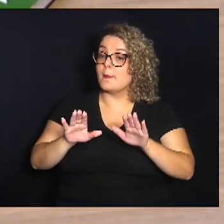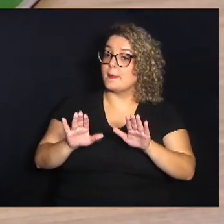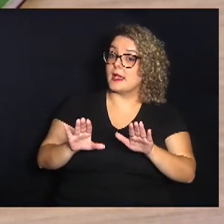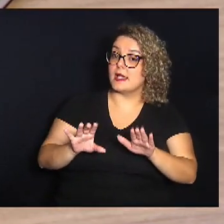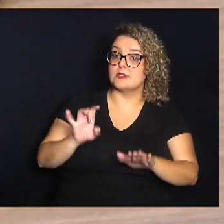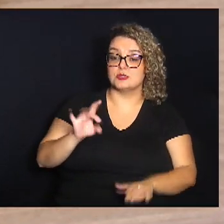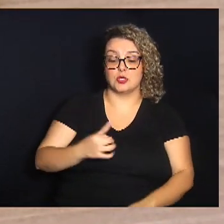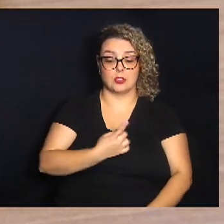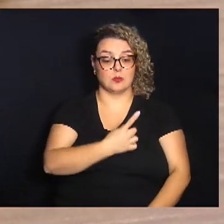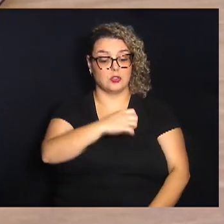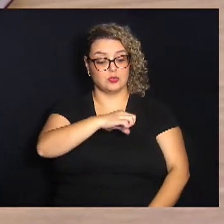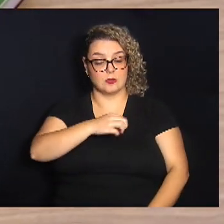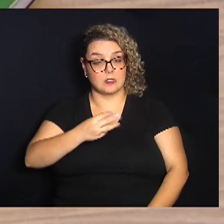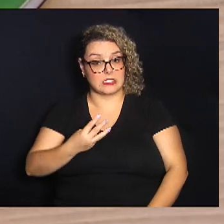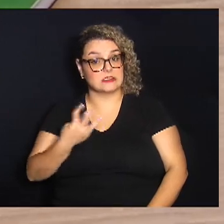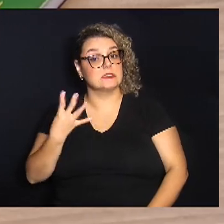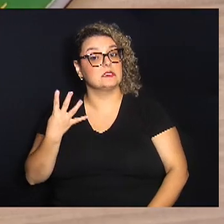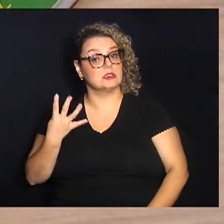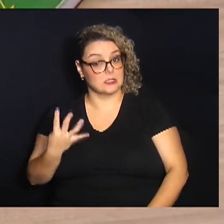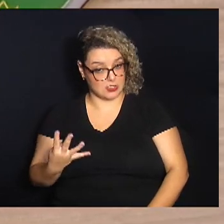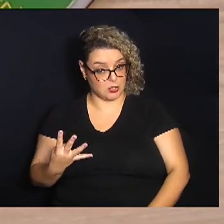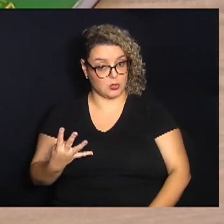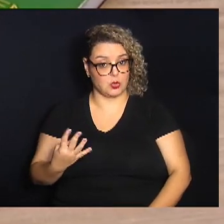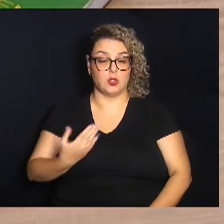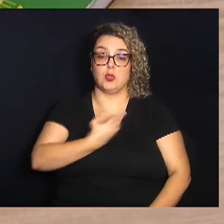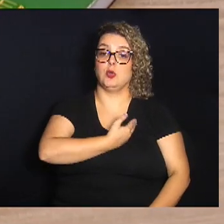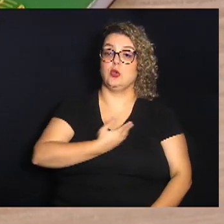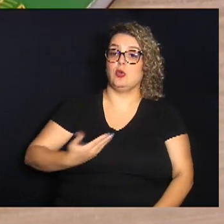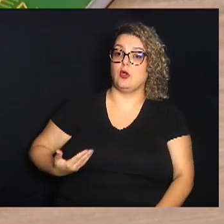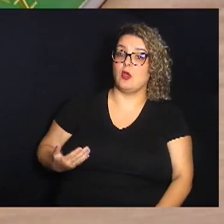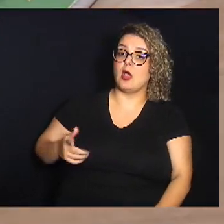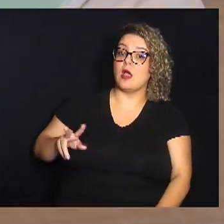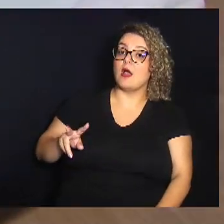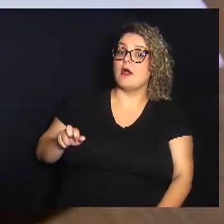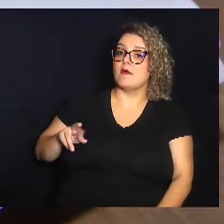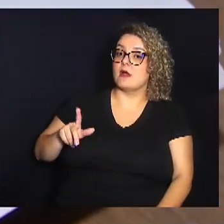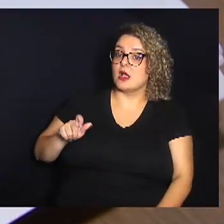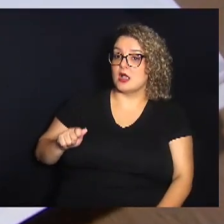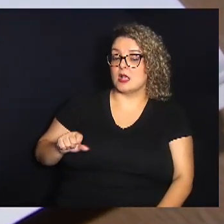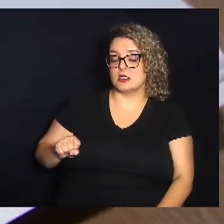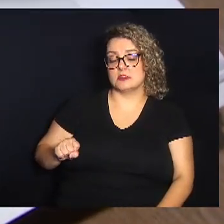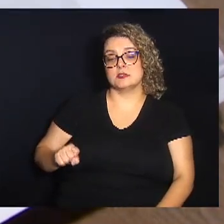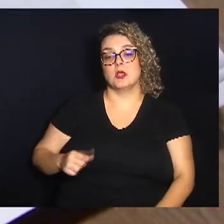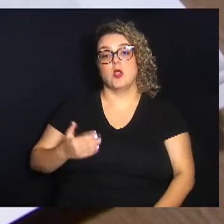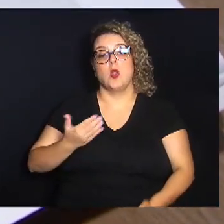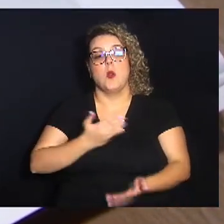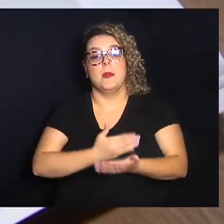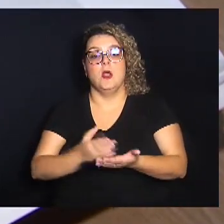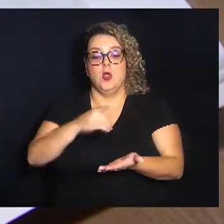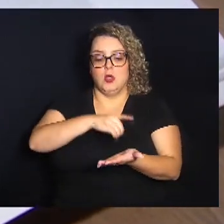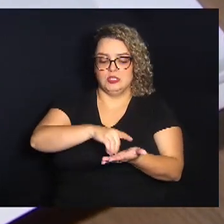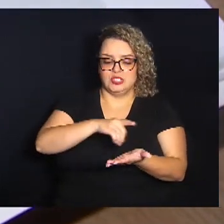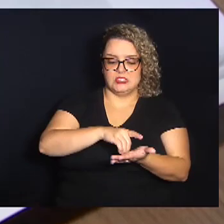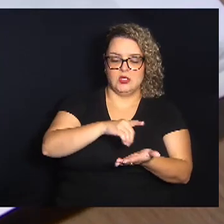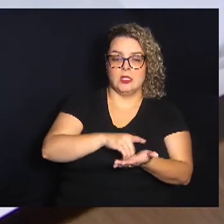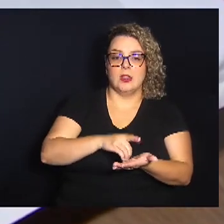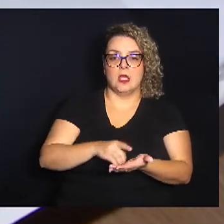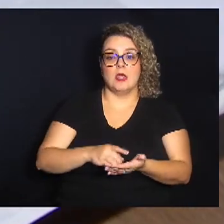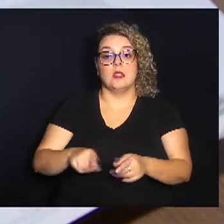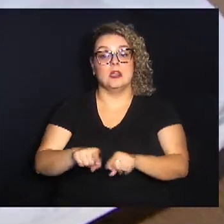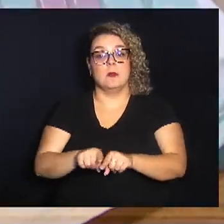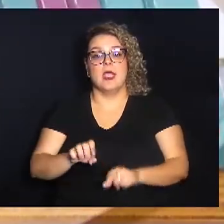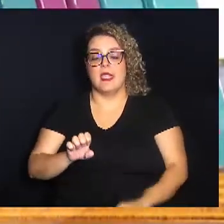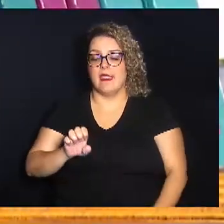somente em 1934 que o governo de Vargas começa a elaborar um dicionário nacional e uma